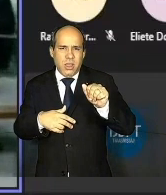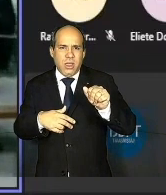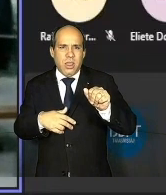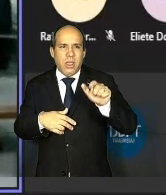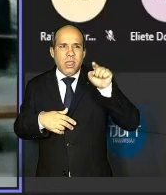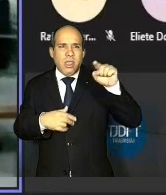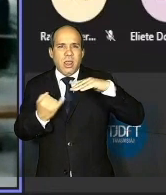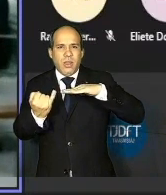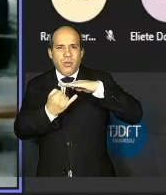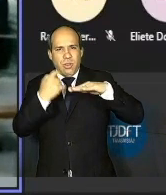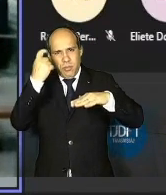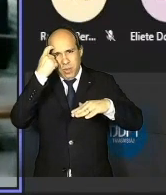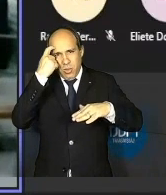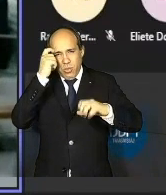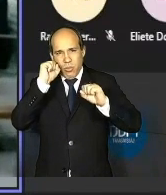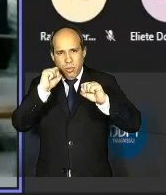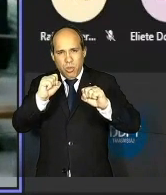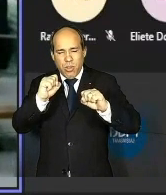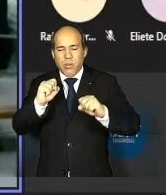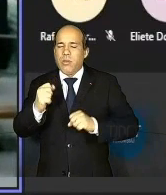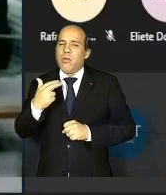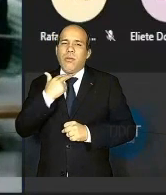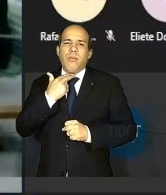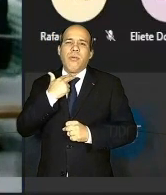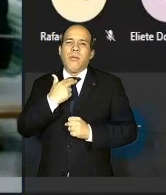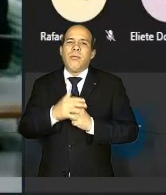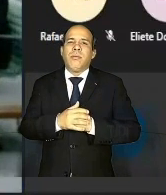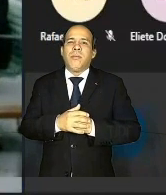e fazem crer as apelantes réis.